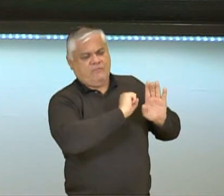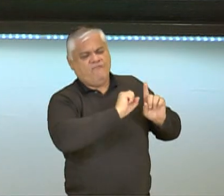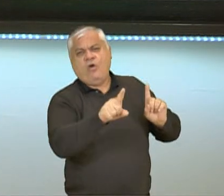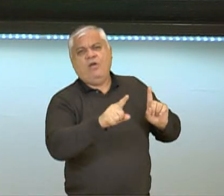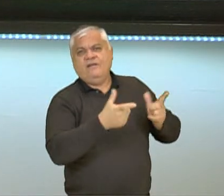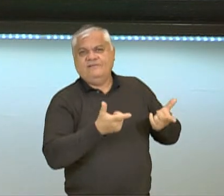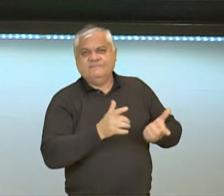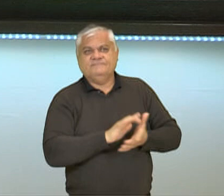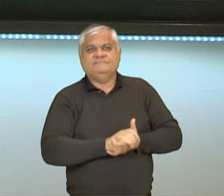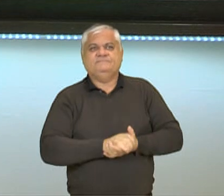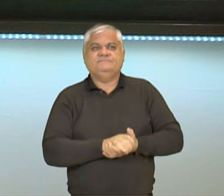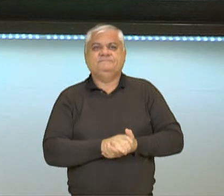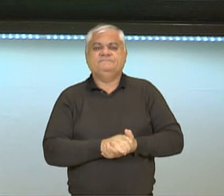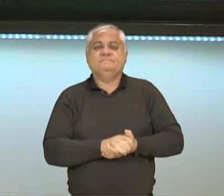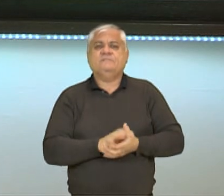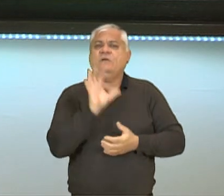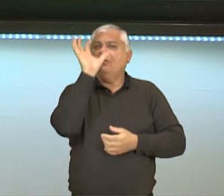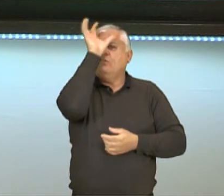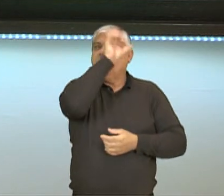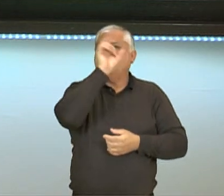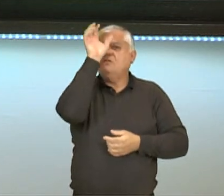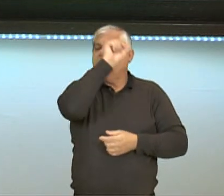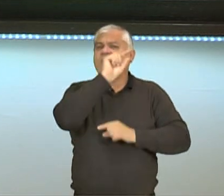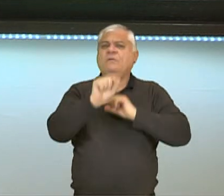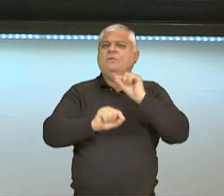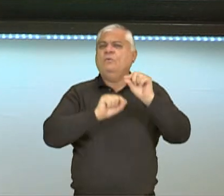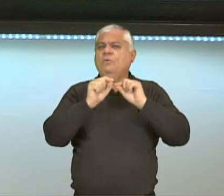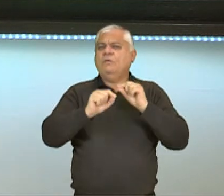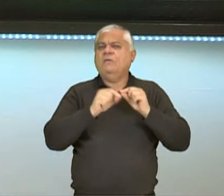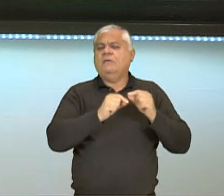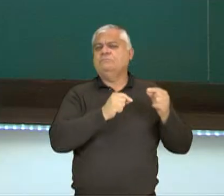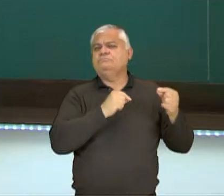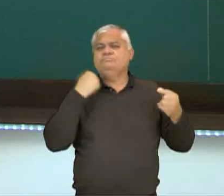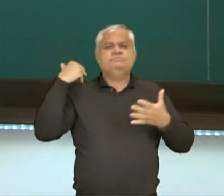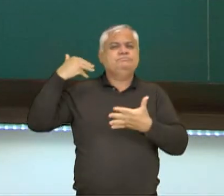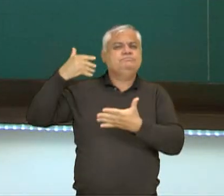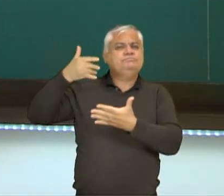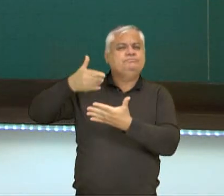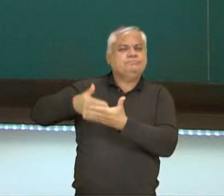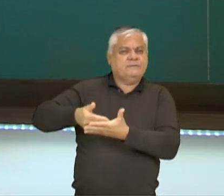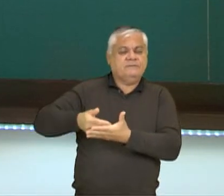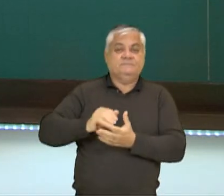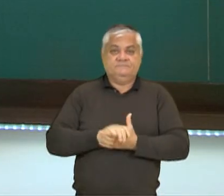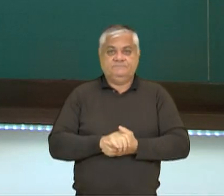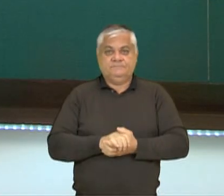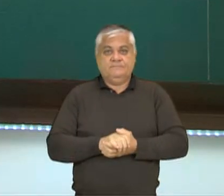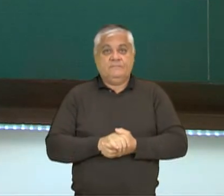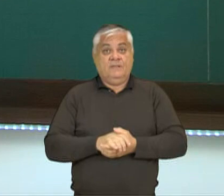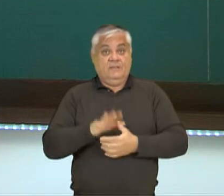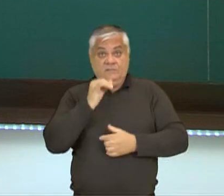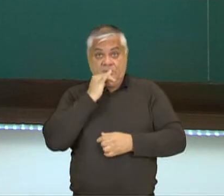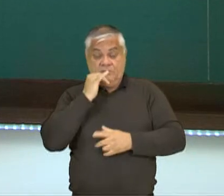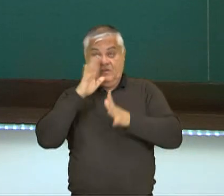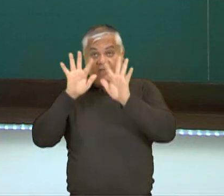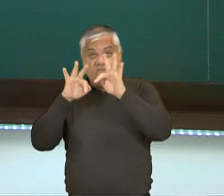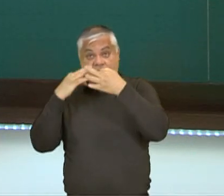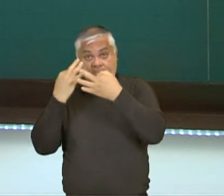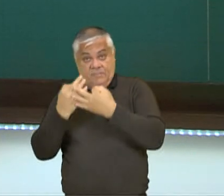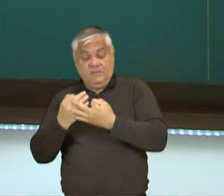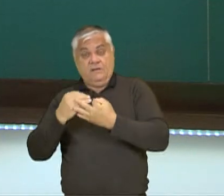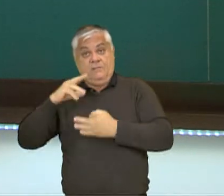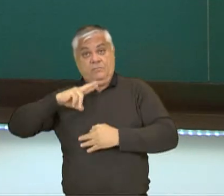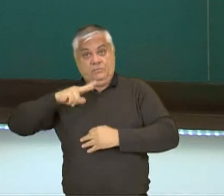de Janeiro. O que nós vimos durante toda essa aula? A gente viu que com o estabelecimento da família